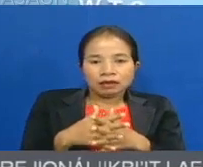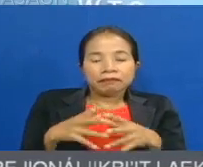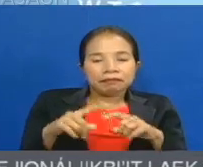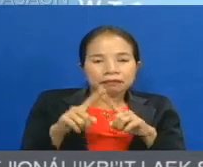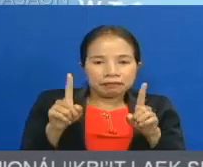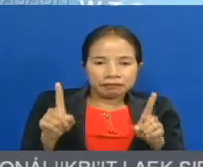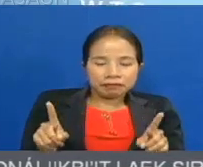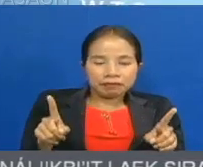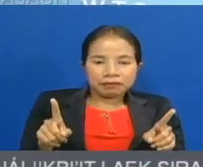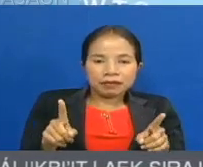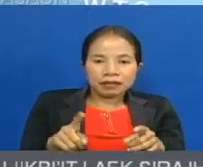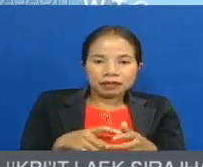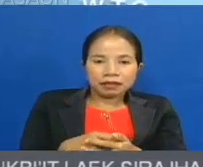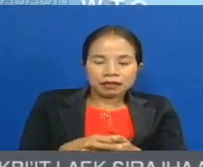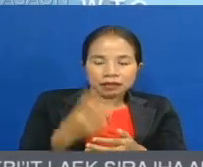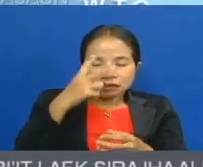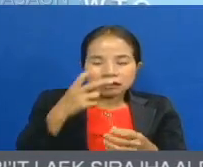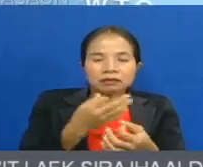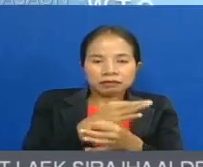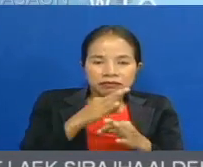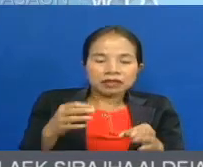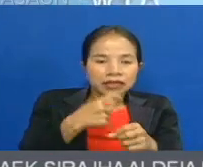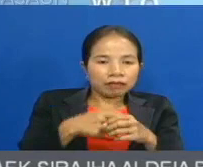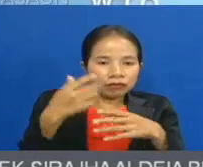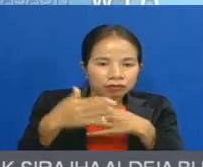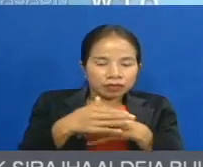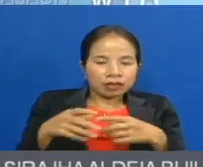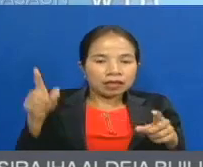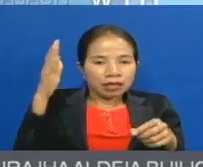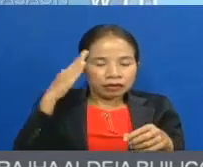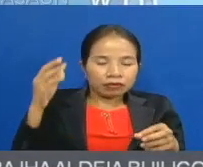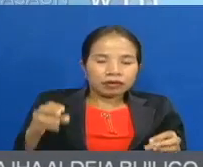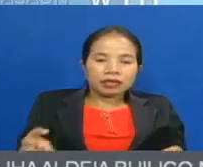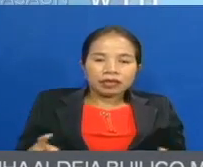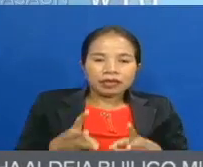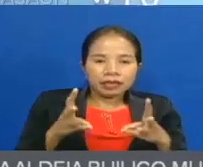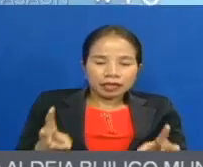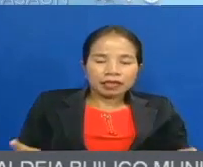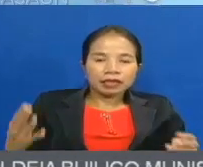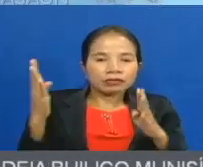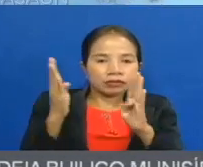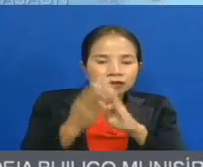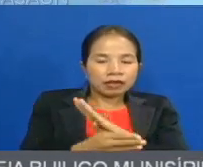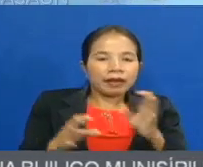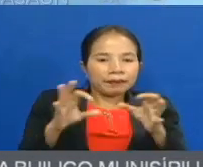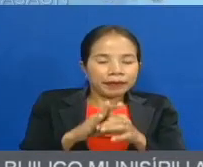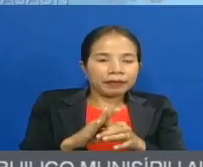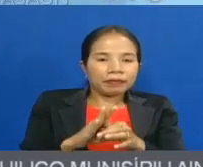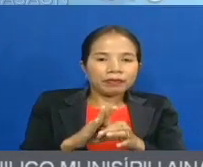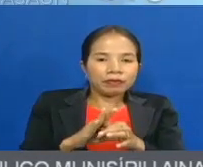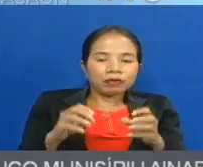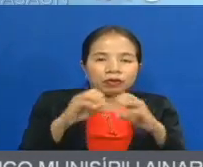Ewe ruangnya mak saya finalis ya tempo barak. Karena dalam bah saya ni sa membro ne basically ona